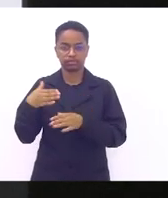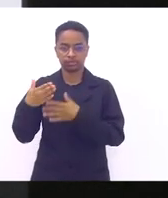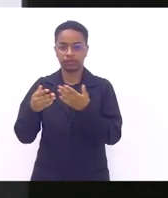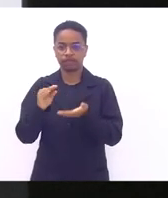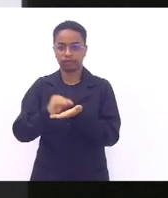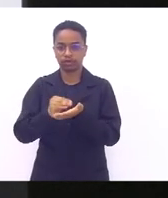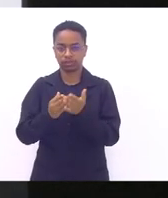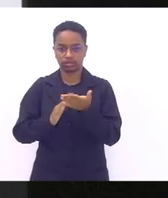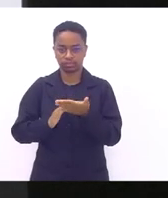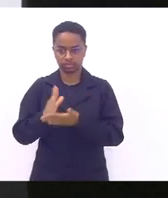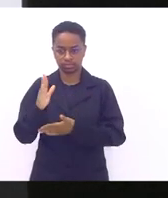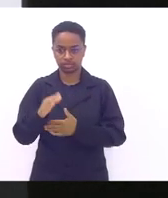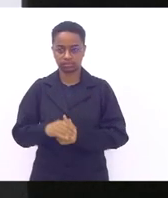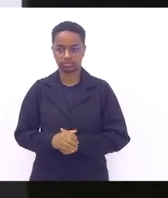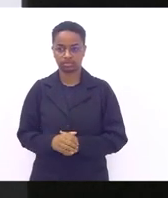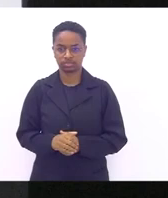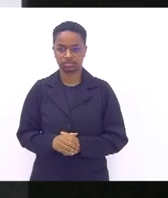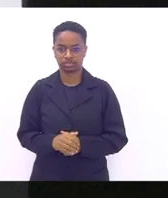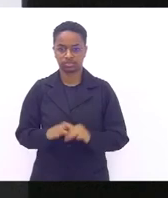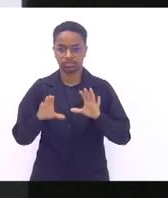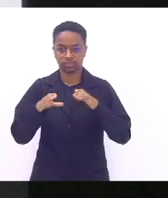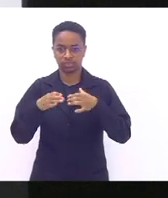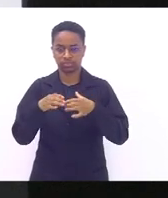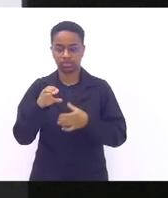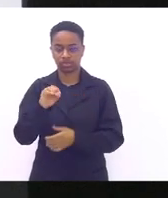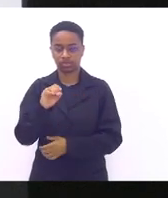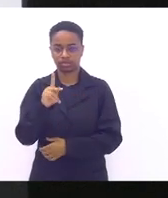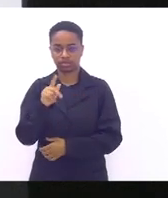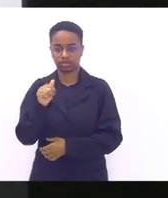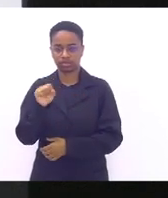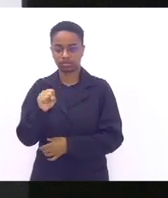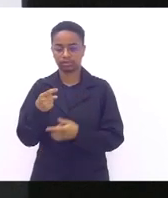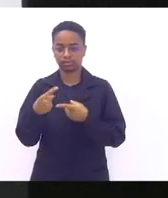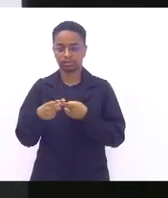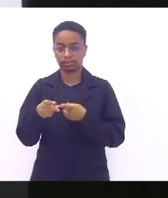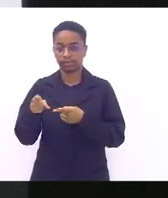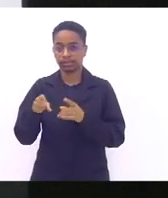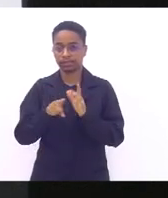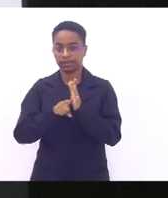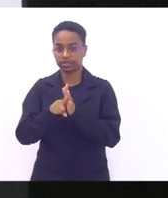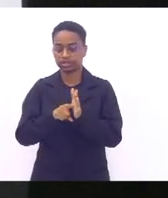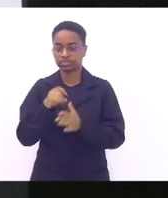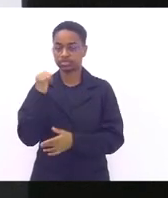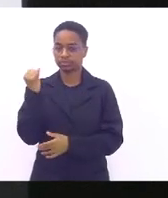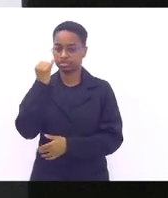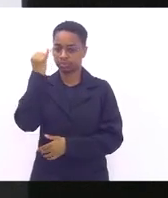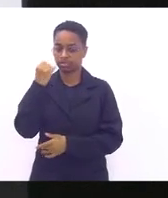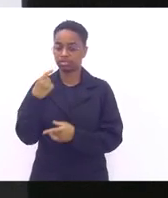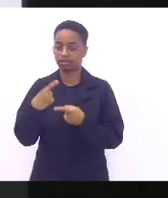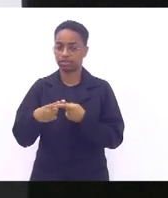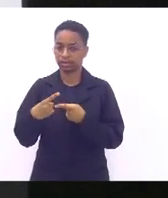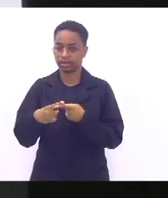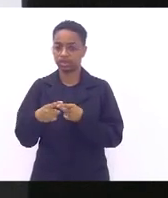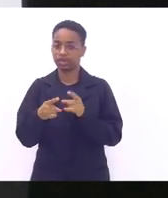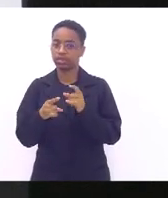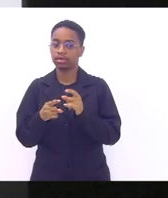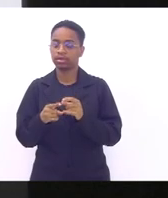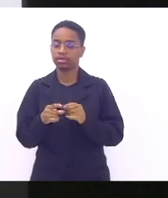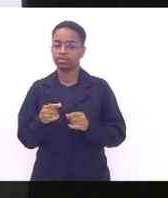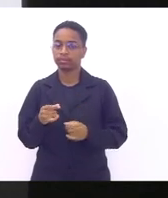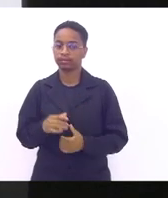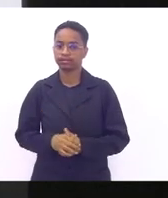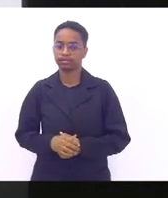aprovação no comitê da OPAS. Essa pesquisa, para a gente, é extremamente importante. Por que essa pesquisa é